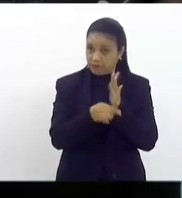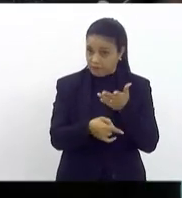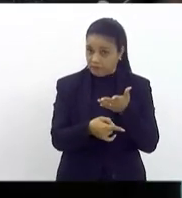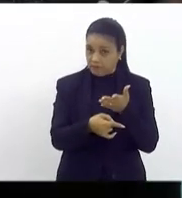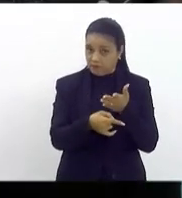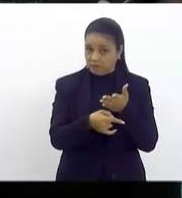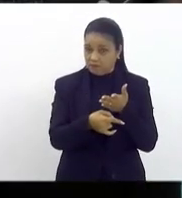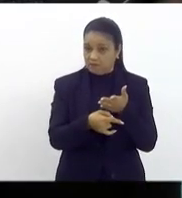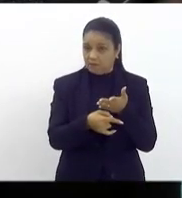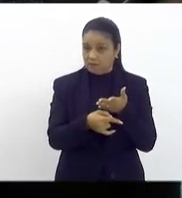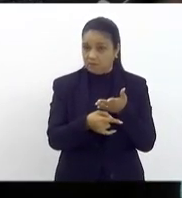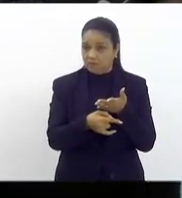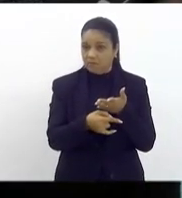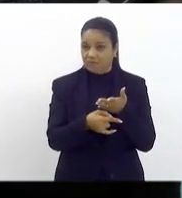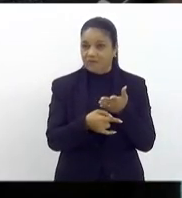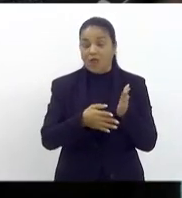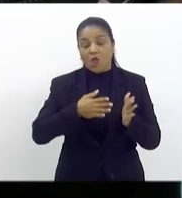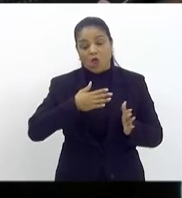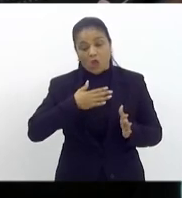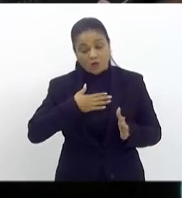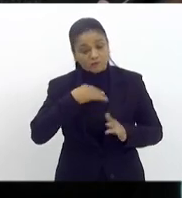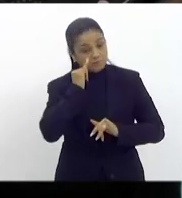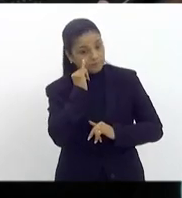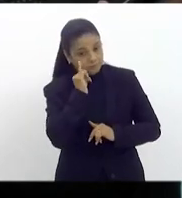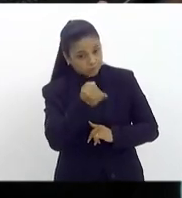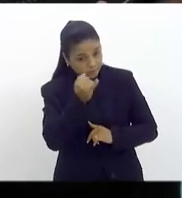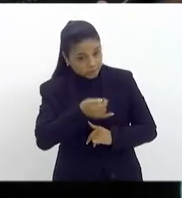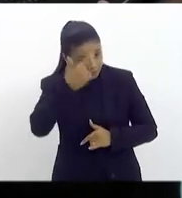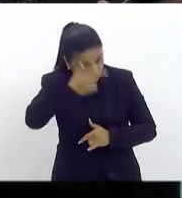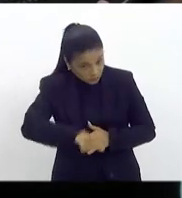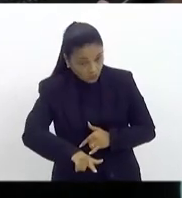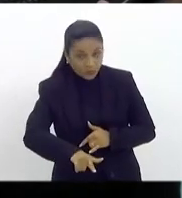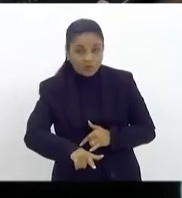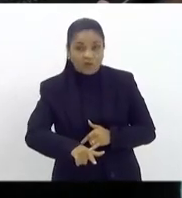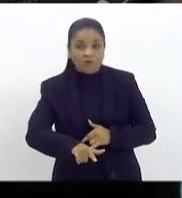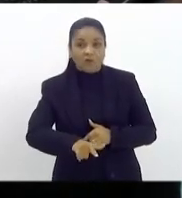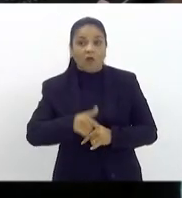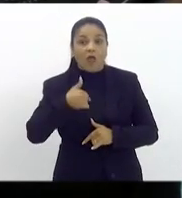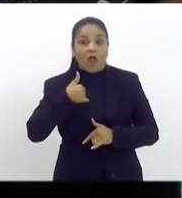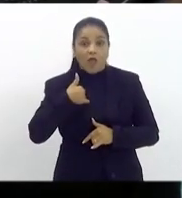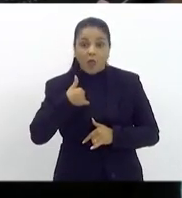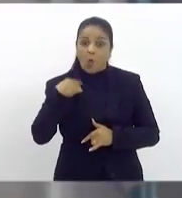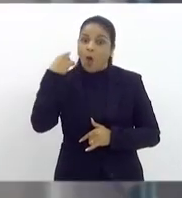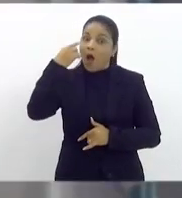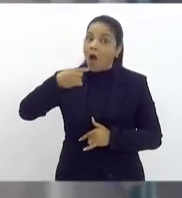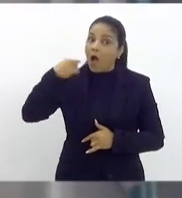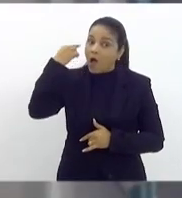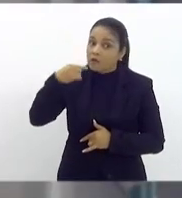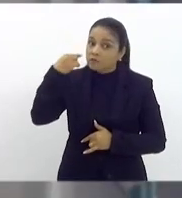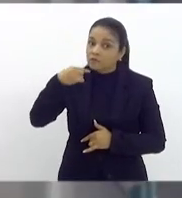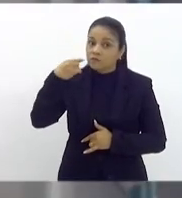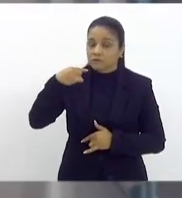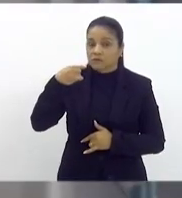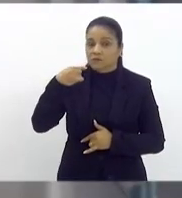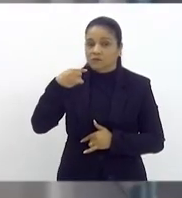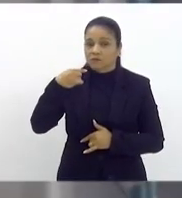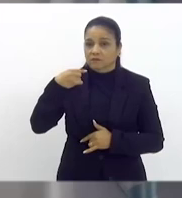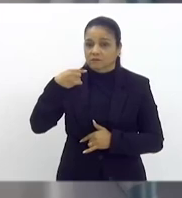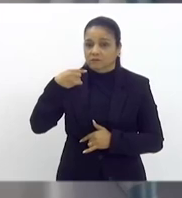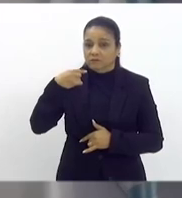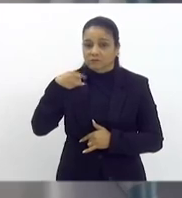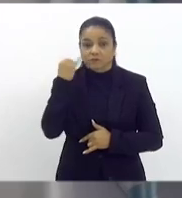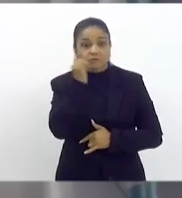Com os termos. Eu gostaria só de ressaltar que cá estou, Excelências, na qualidade de advogado. Porque se você não for convido como depoente, e